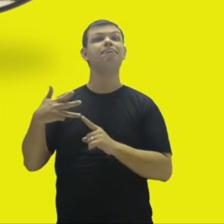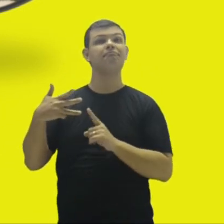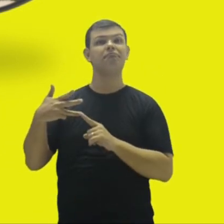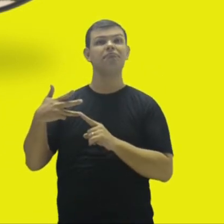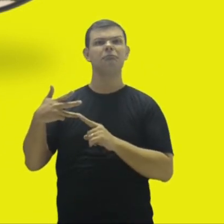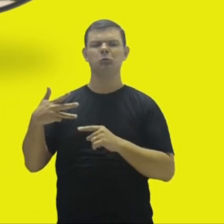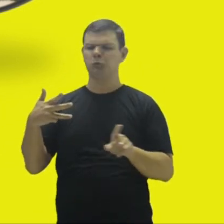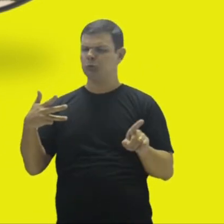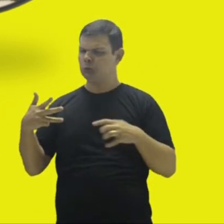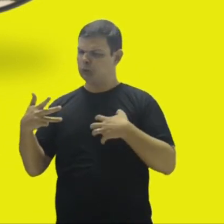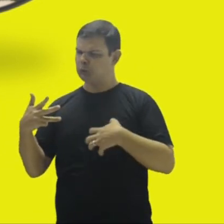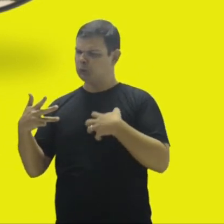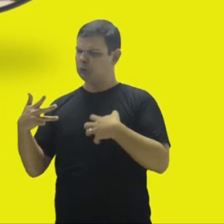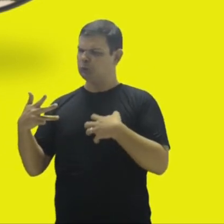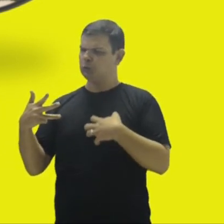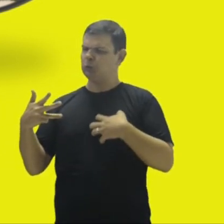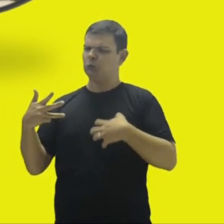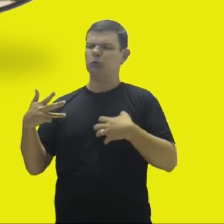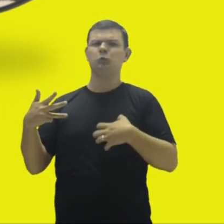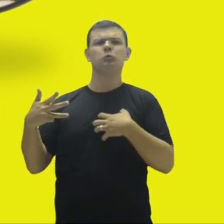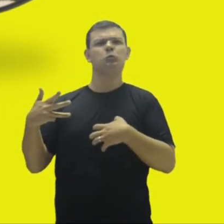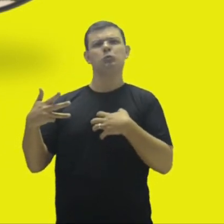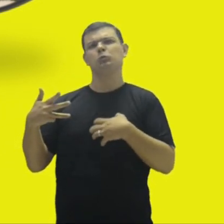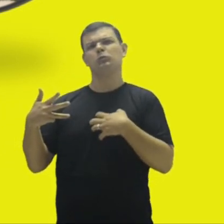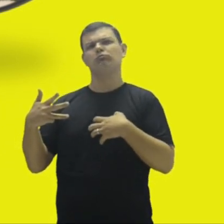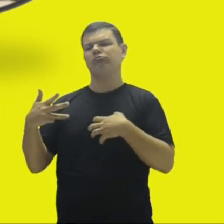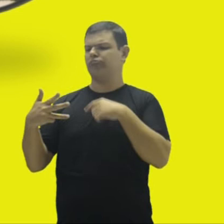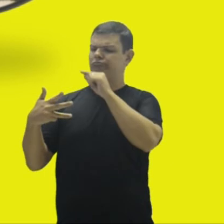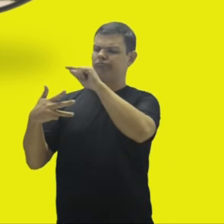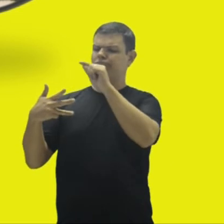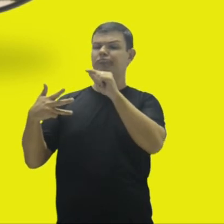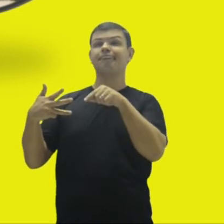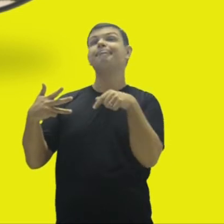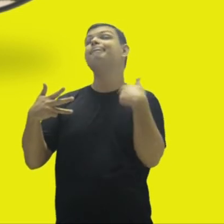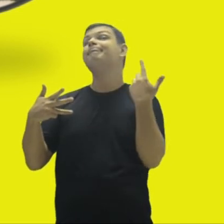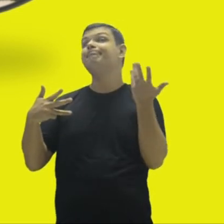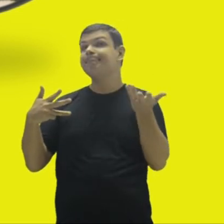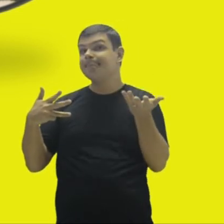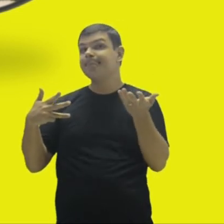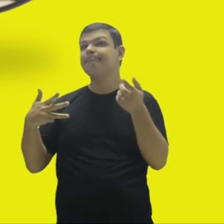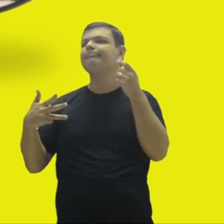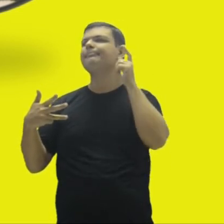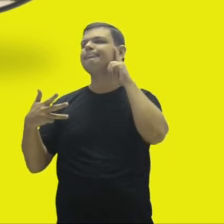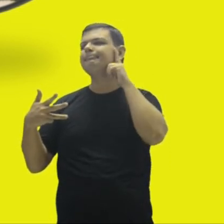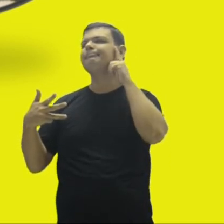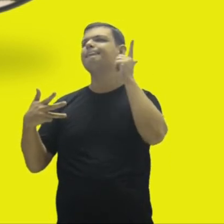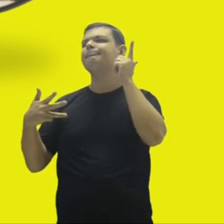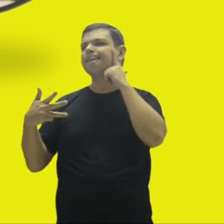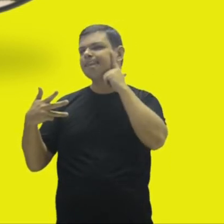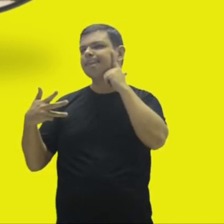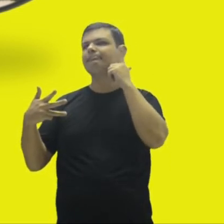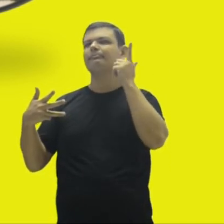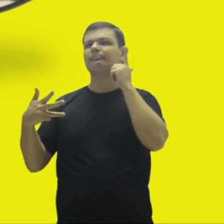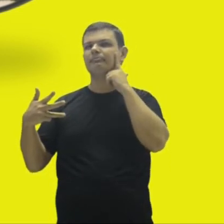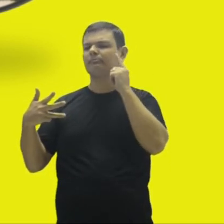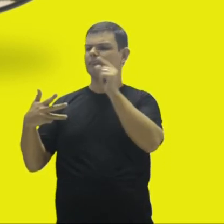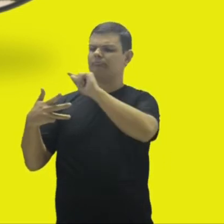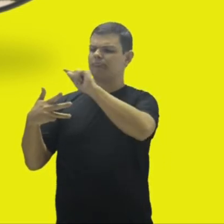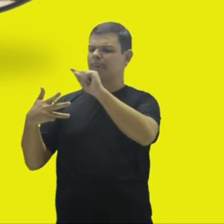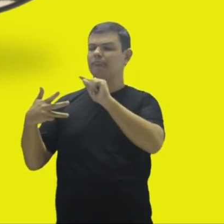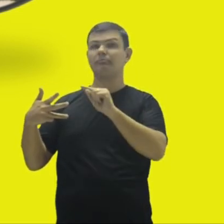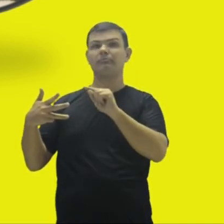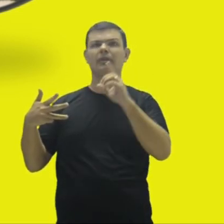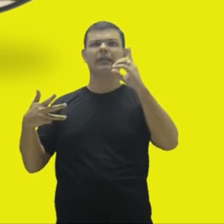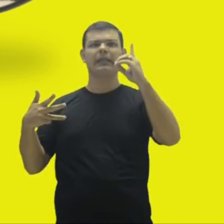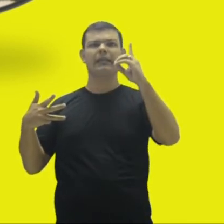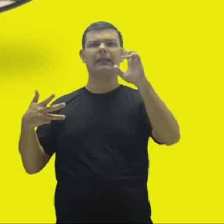Ou a quarta opção, a mimosa estava irritada. O que vocês acham? A vaca mimosa estava deprimida. Isso